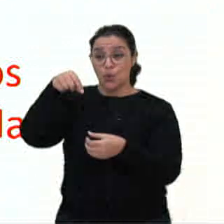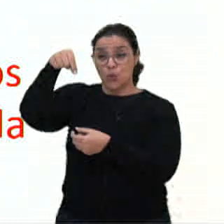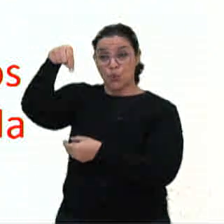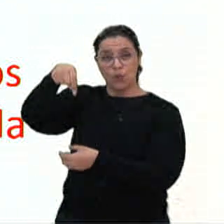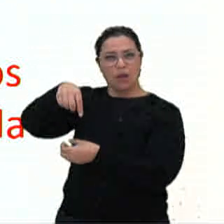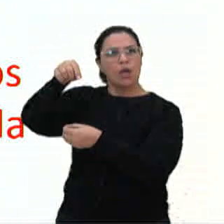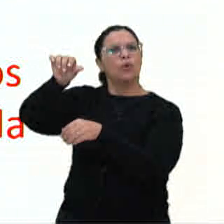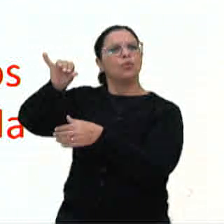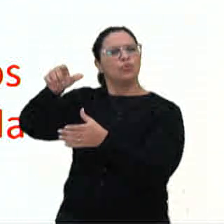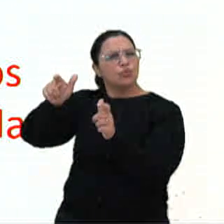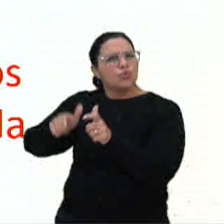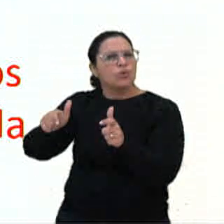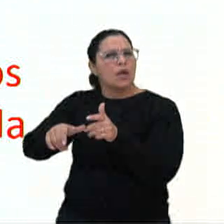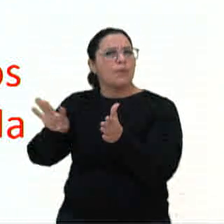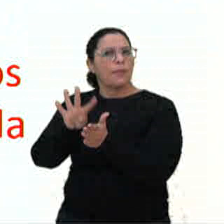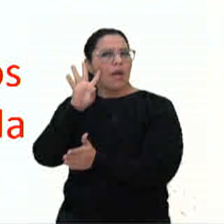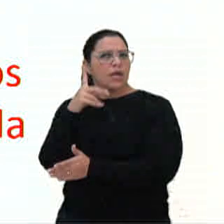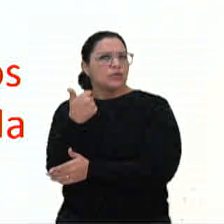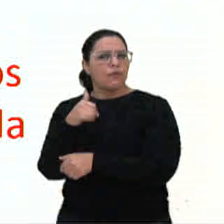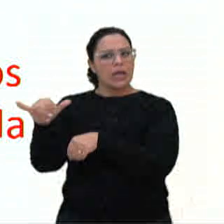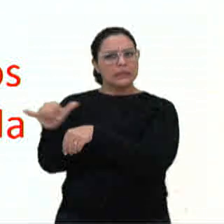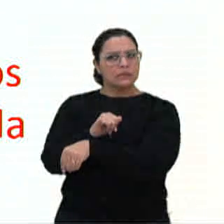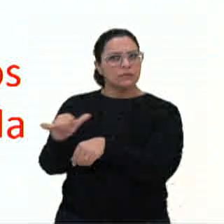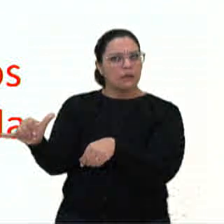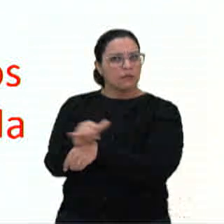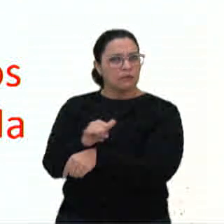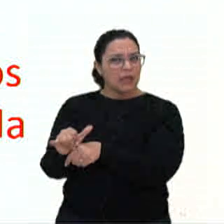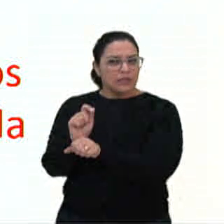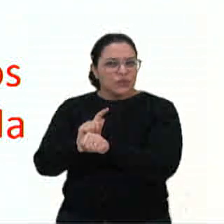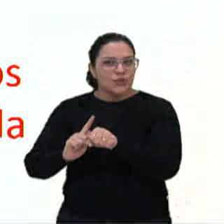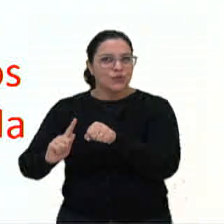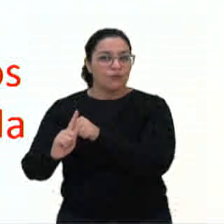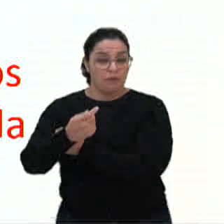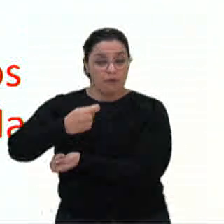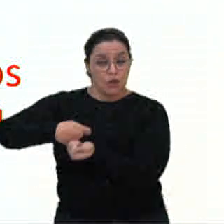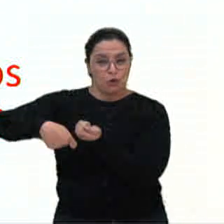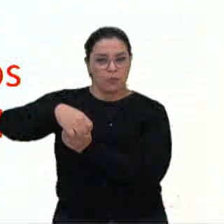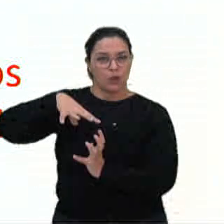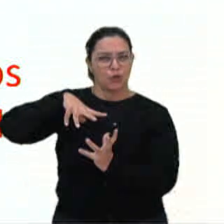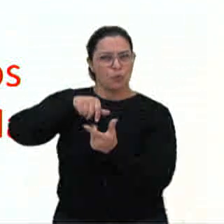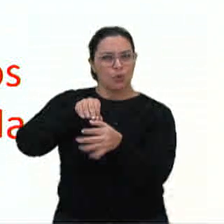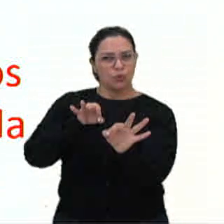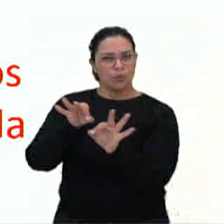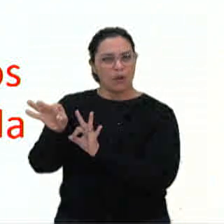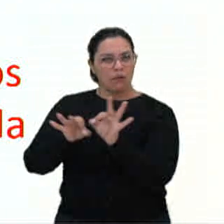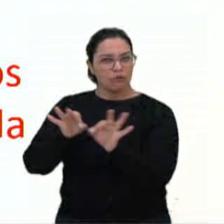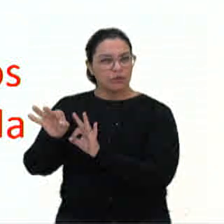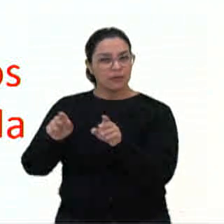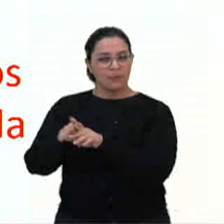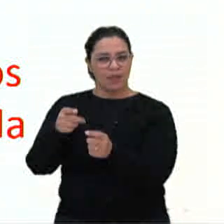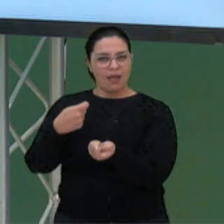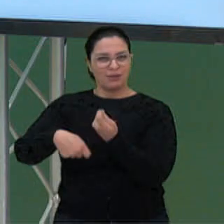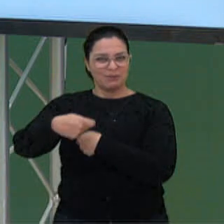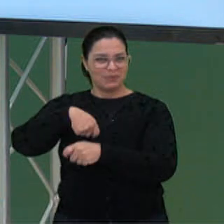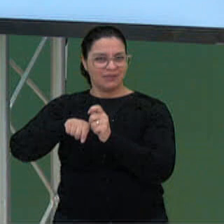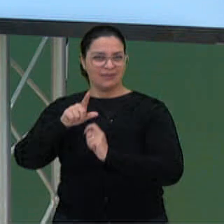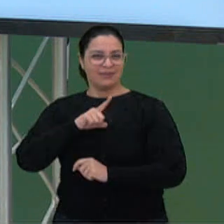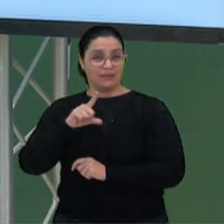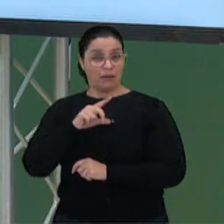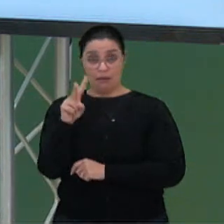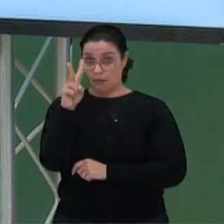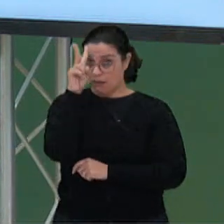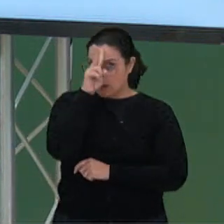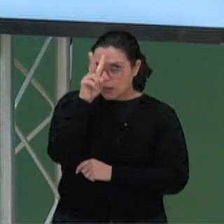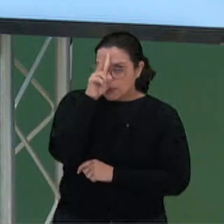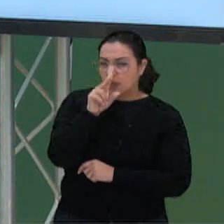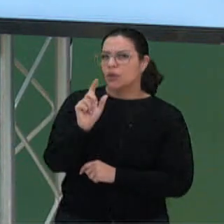e locais geográficos estratégicos nos quais a economia mundial é planejada e administrada. Lembrando